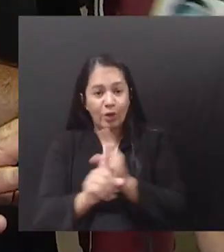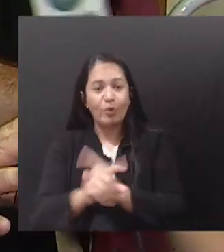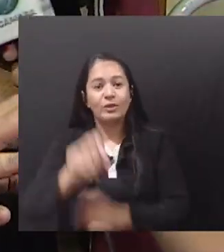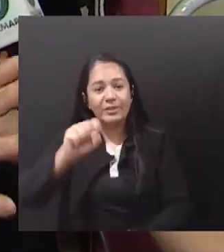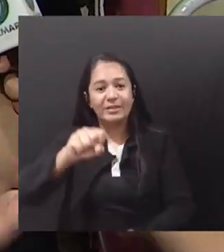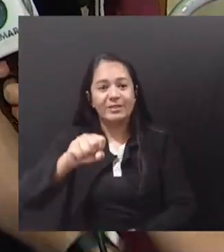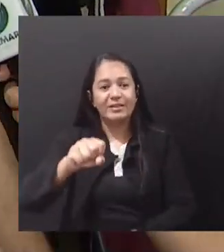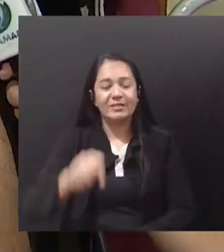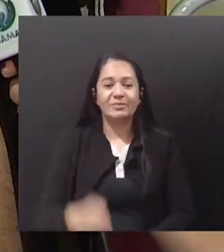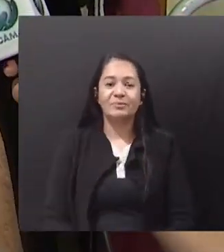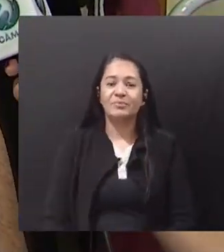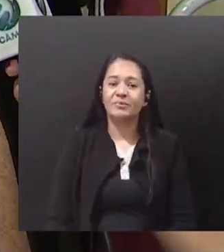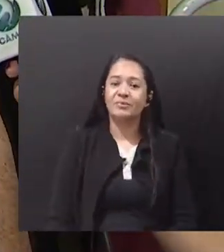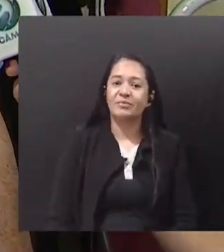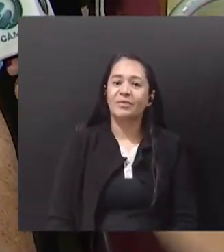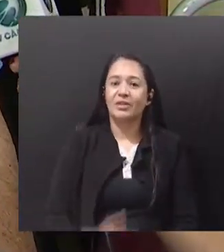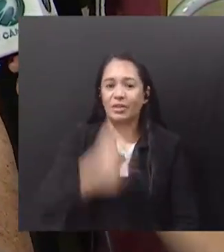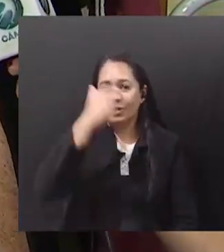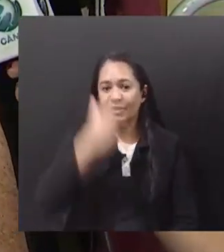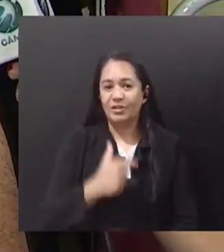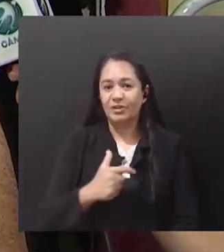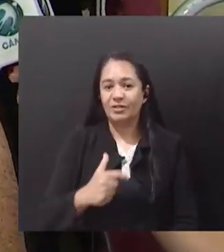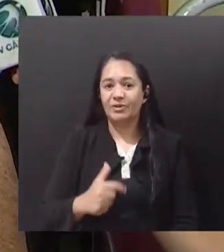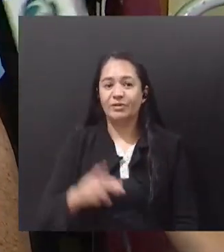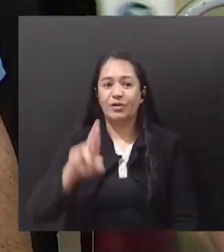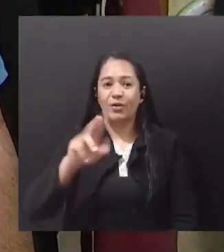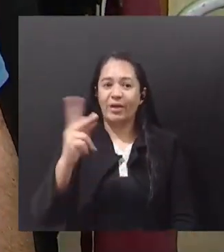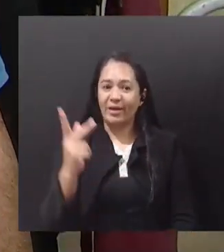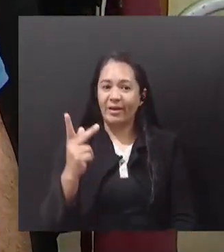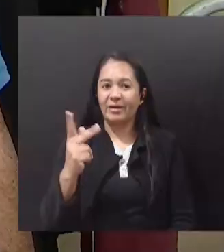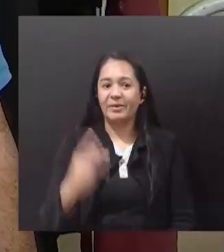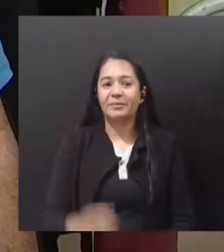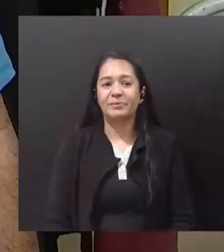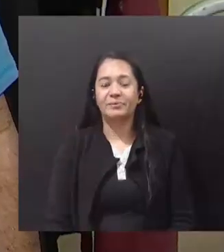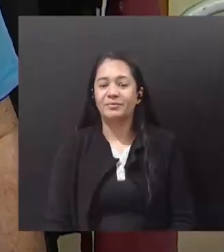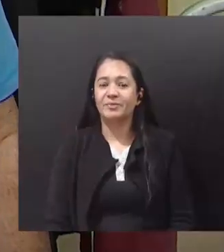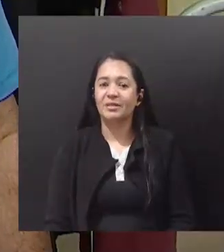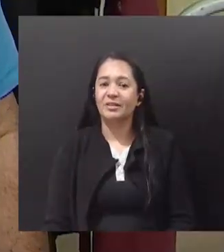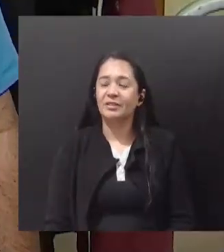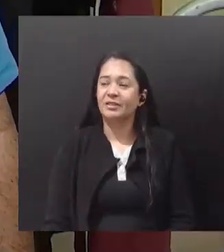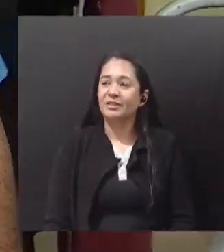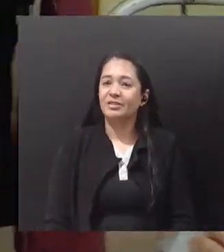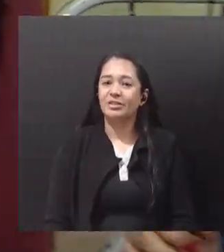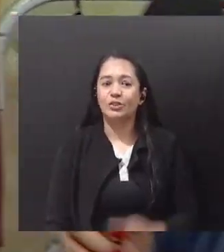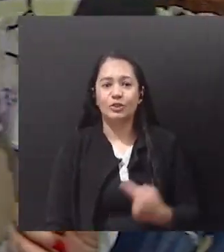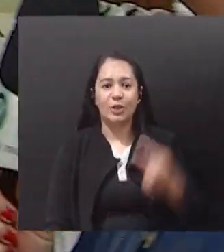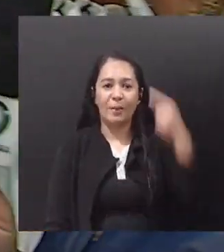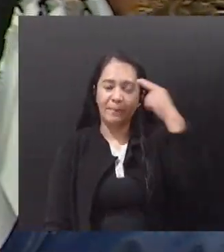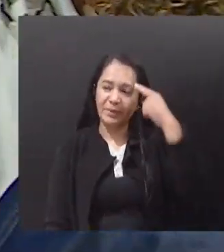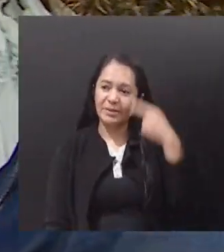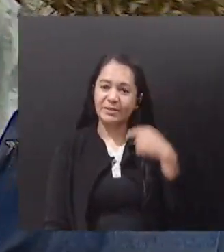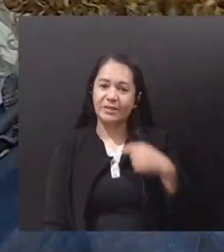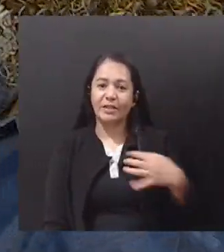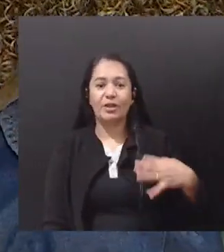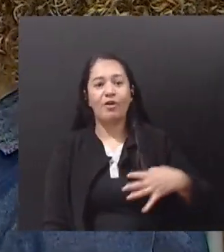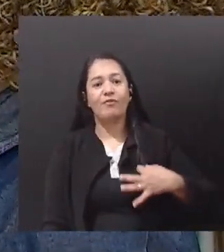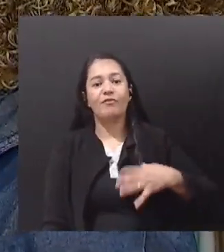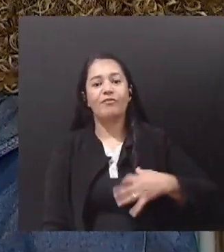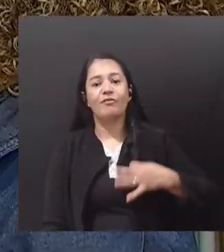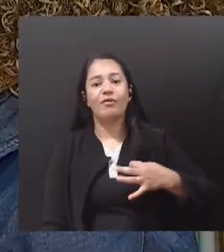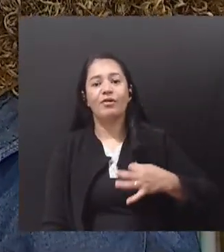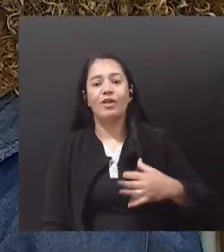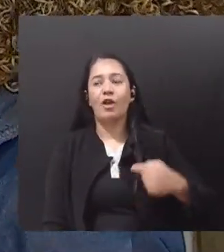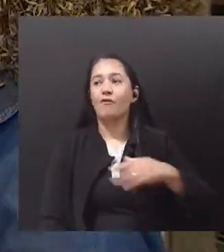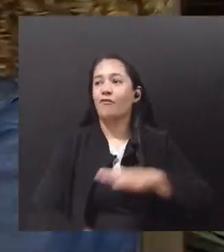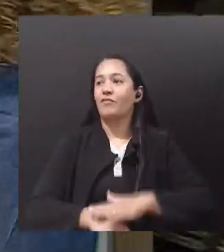sua profissão? Eu sou da área de recursos humanos, sou consultor de recursos humanos. Então, geralmente a gente pensa assim, quando vai ser voluntário, eu vou fazer algo ligado à